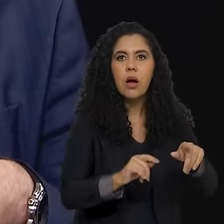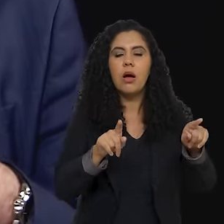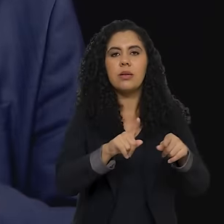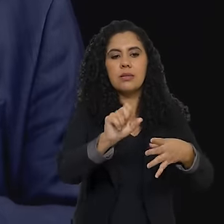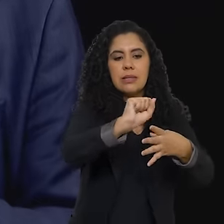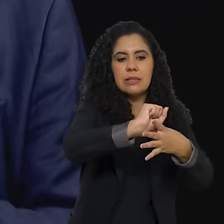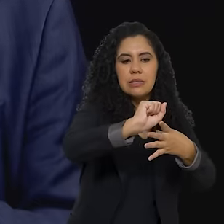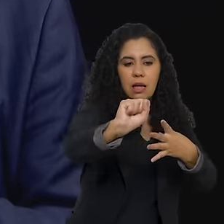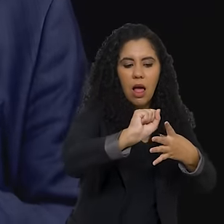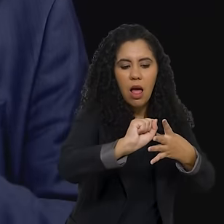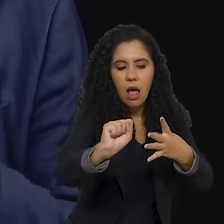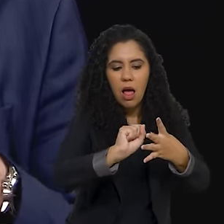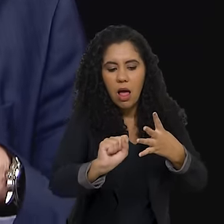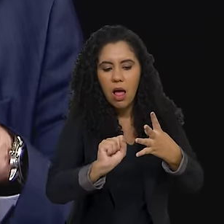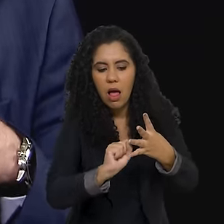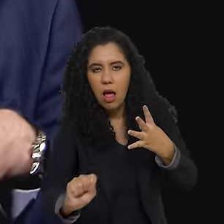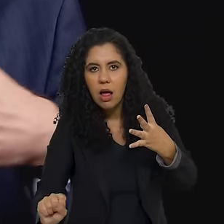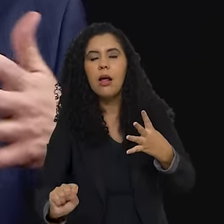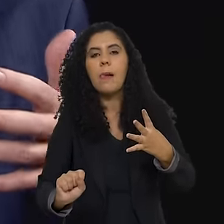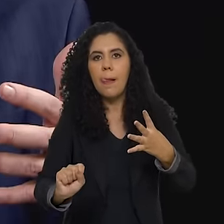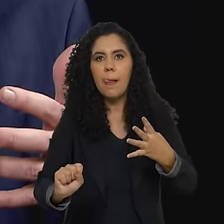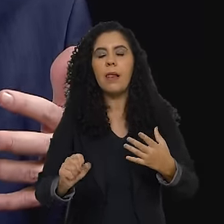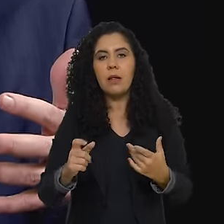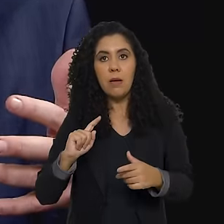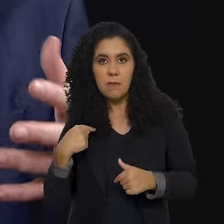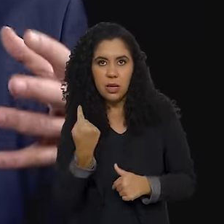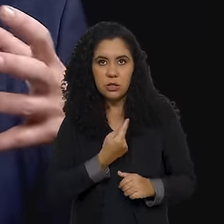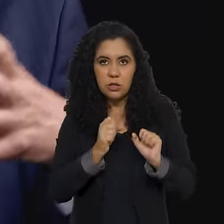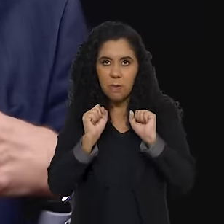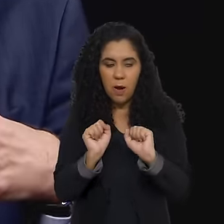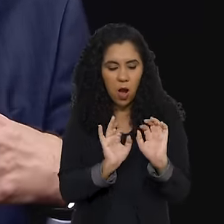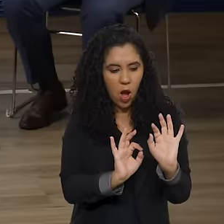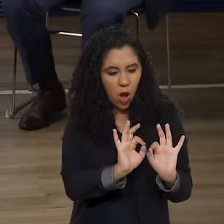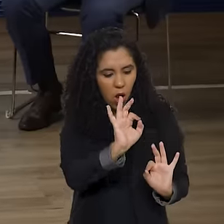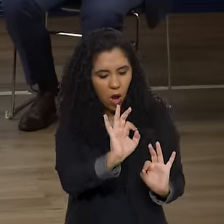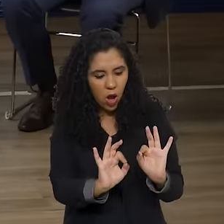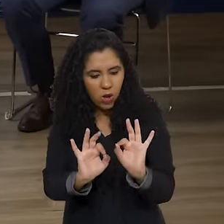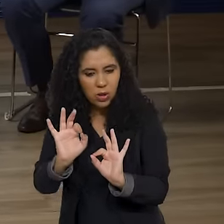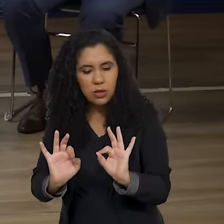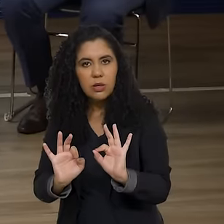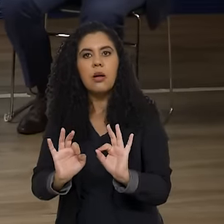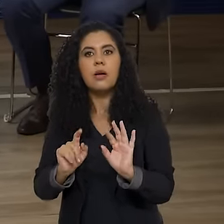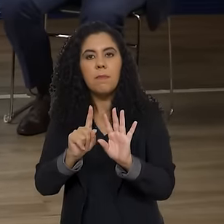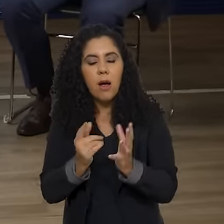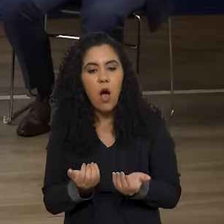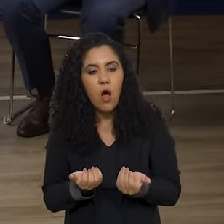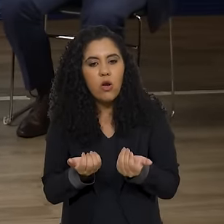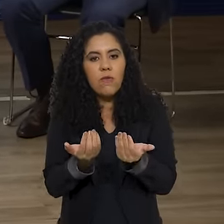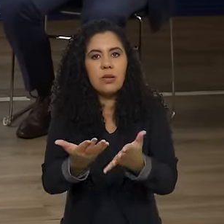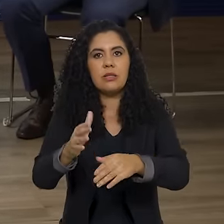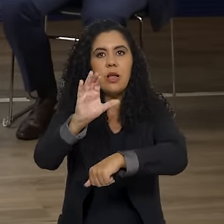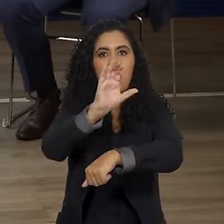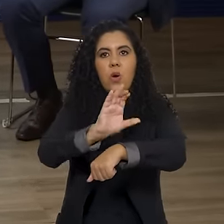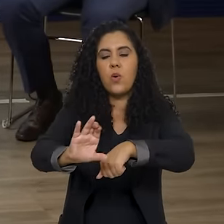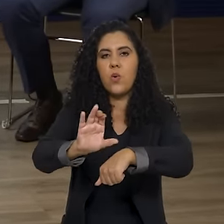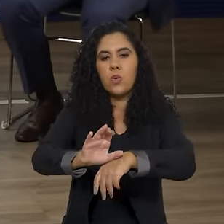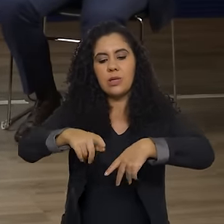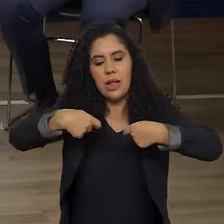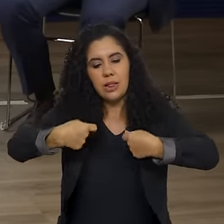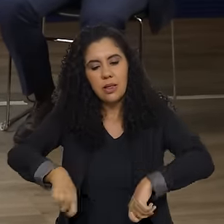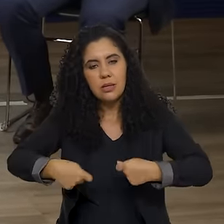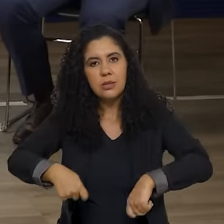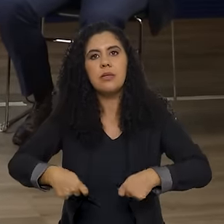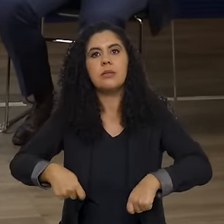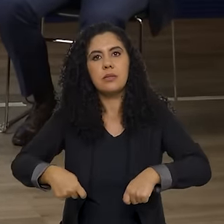o SENAC, enfim, montar a qualificação necessária para